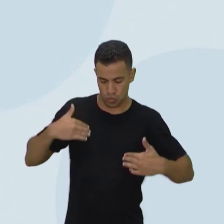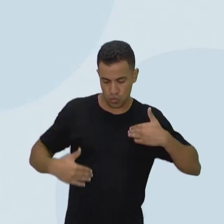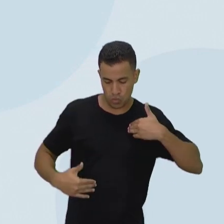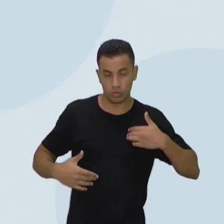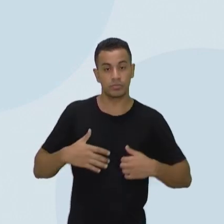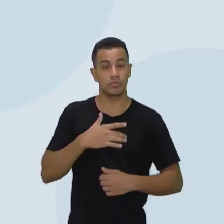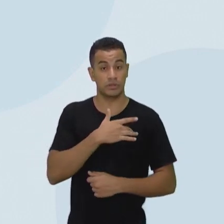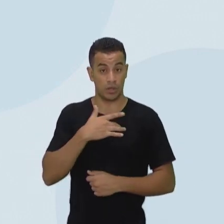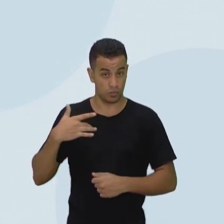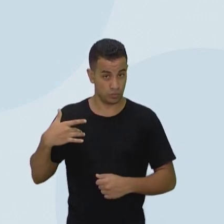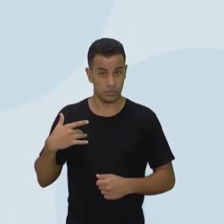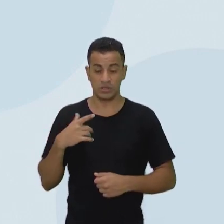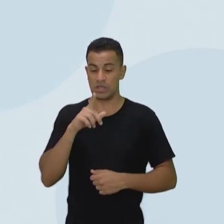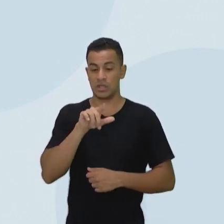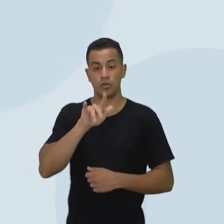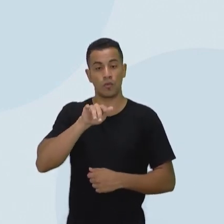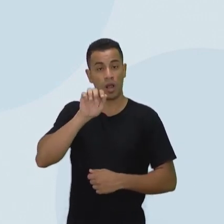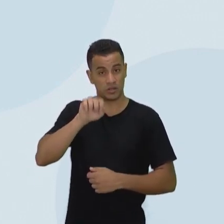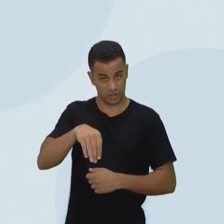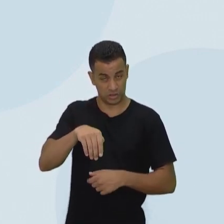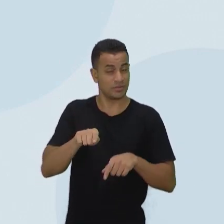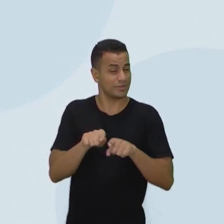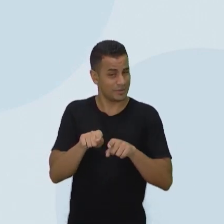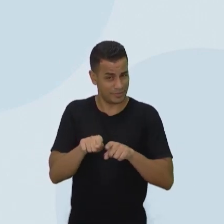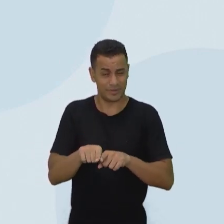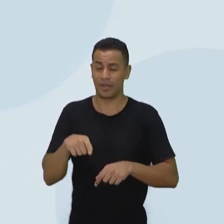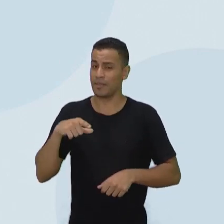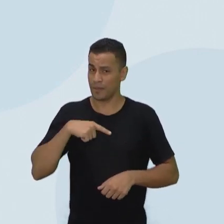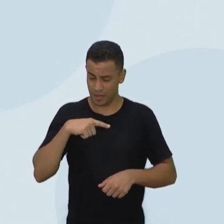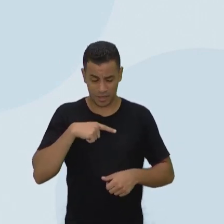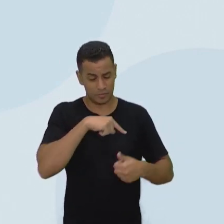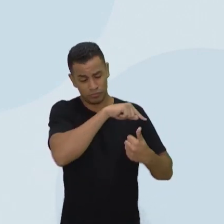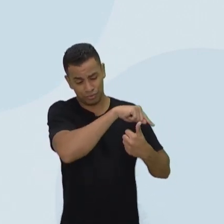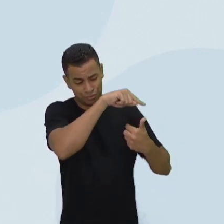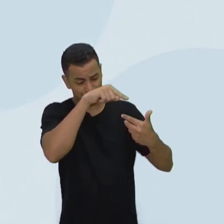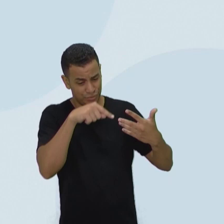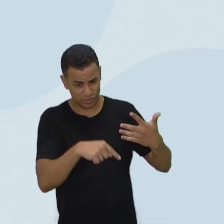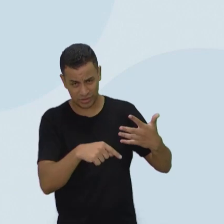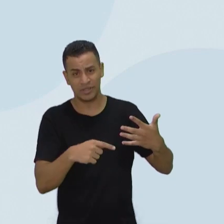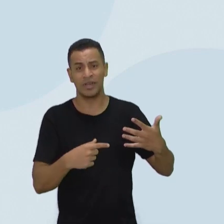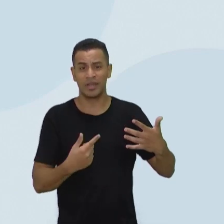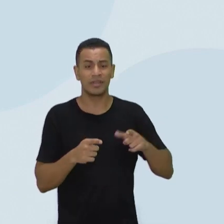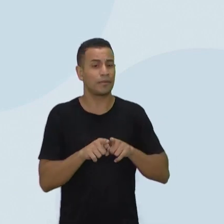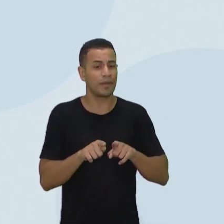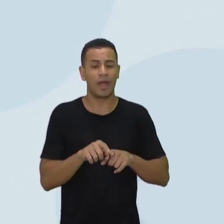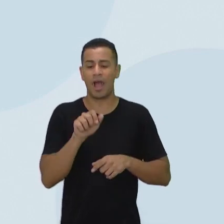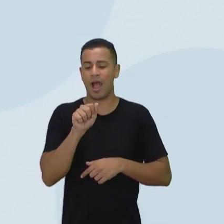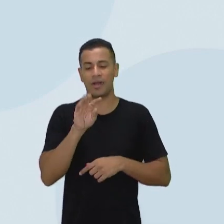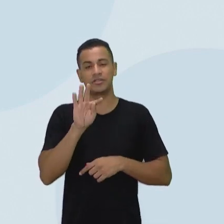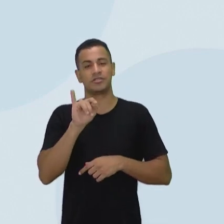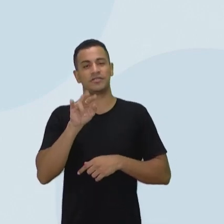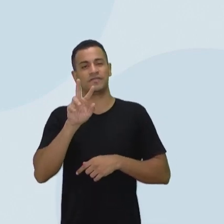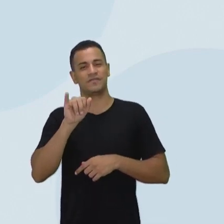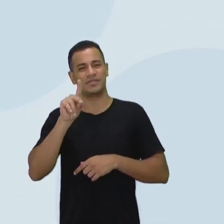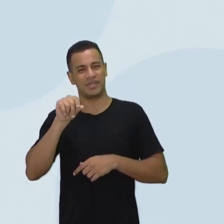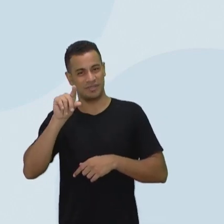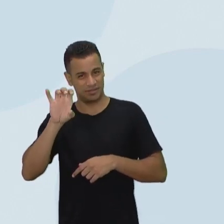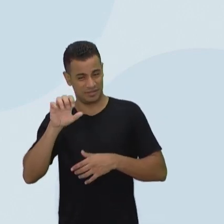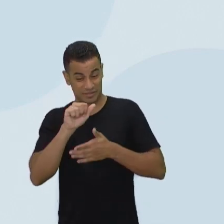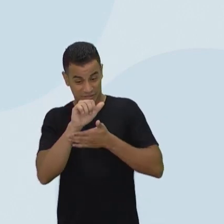traz em seus componentes e nas atividades desses 5 componentes que estão dentro dela, algumas